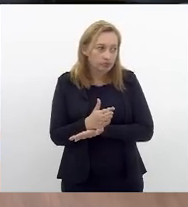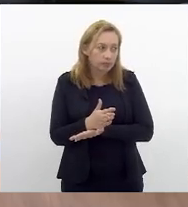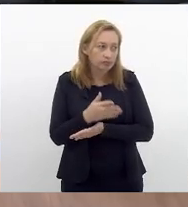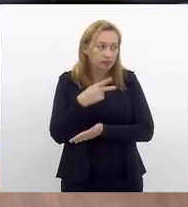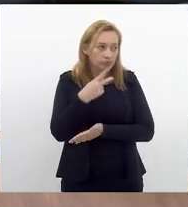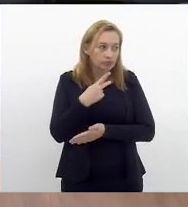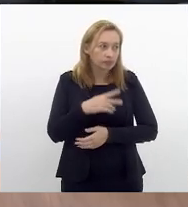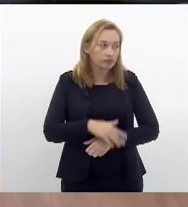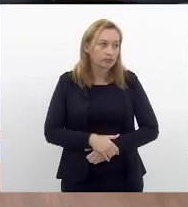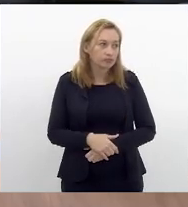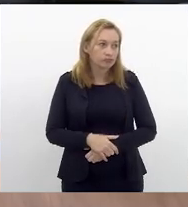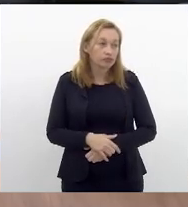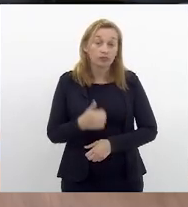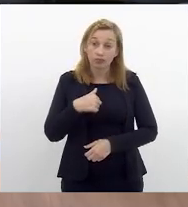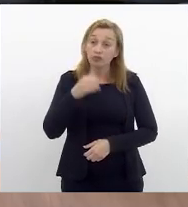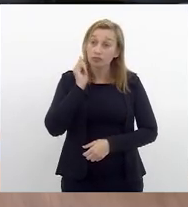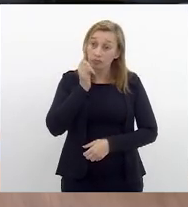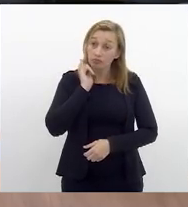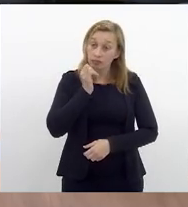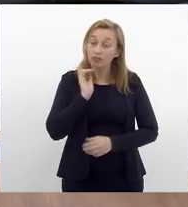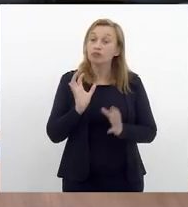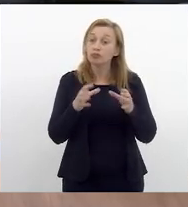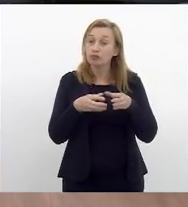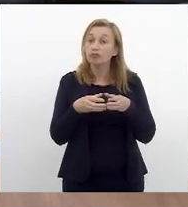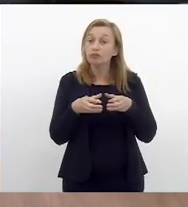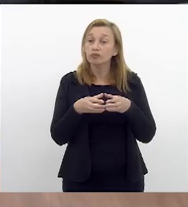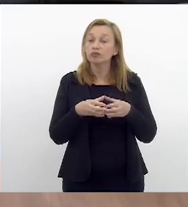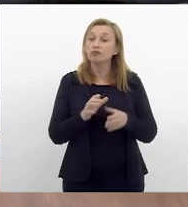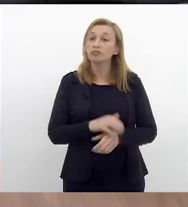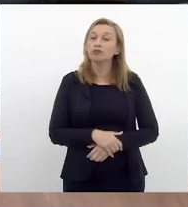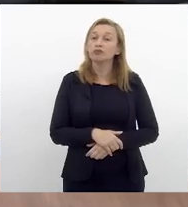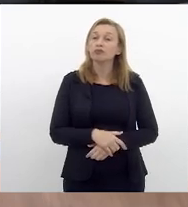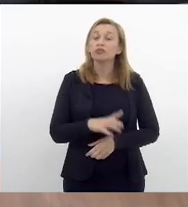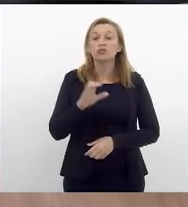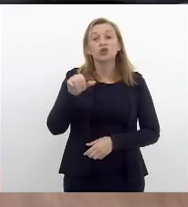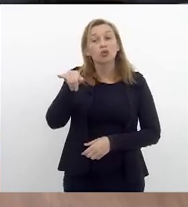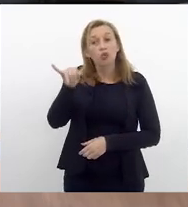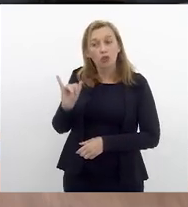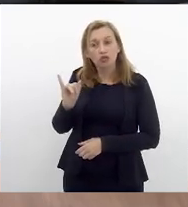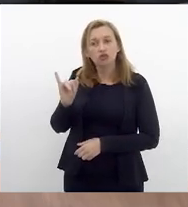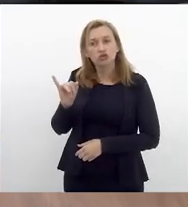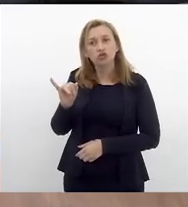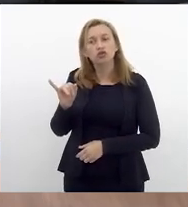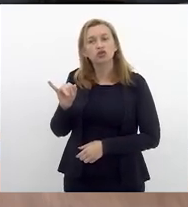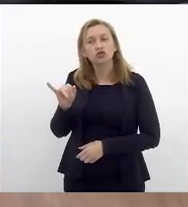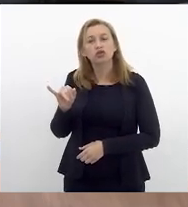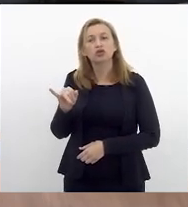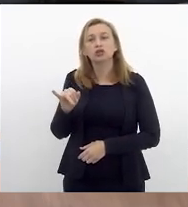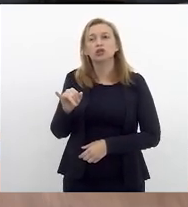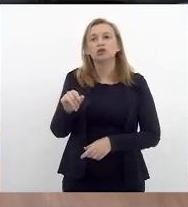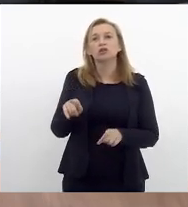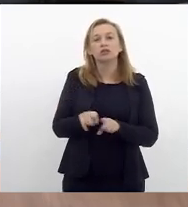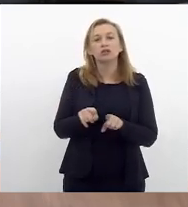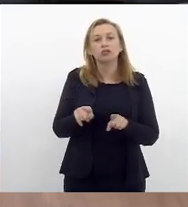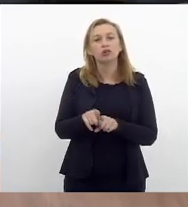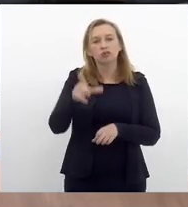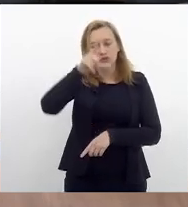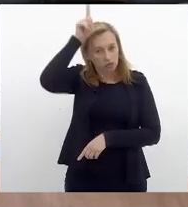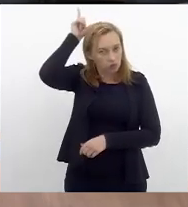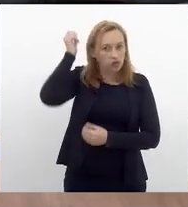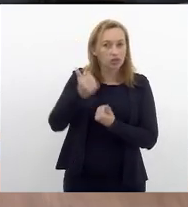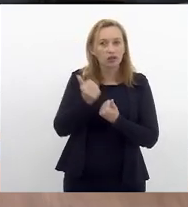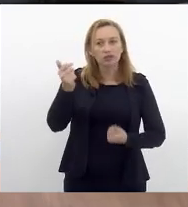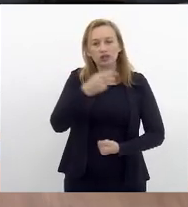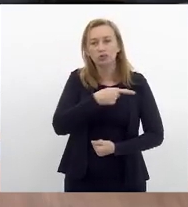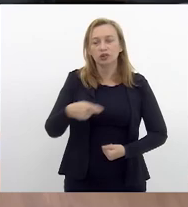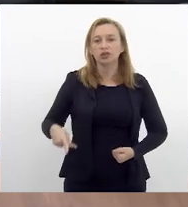contestada. Eu fui relator dessa comissão, que o Conte presidiu e o Luiz Paulo era vice-presidente. Luiz